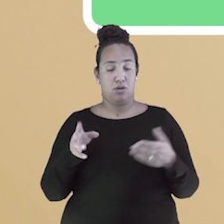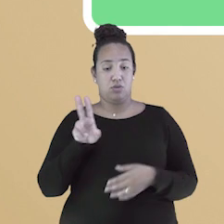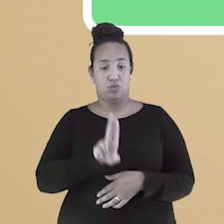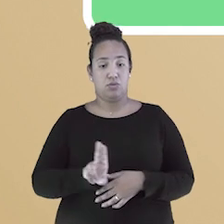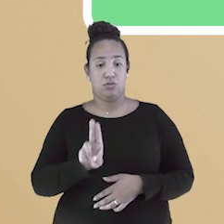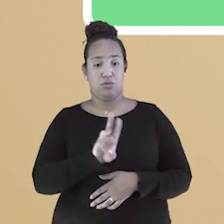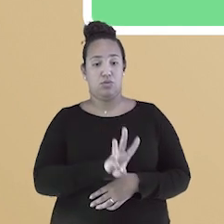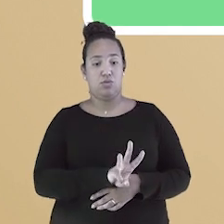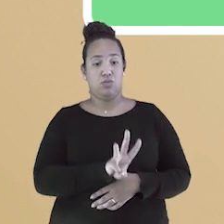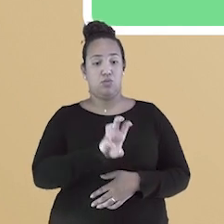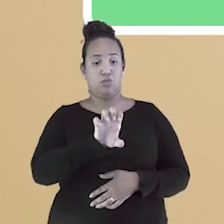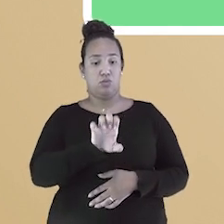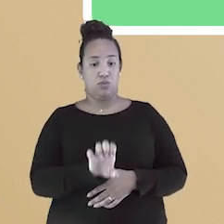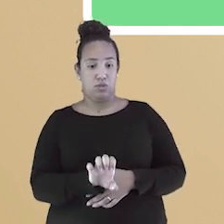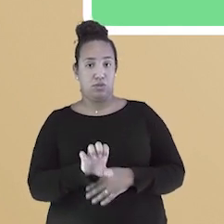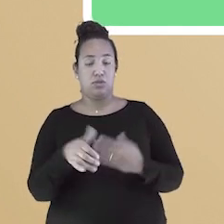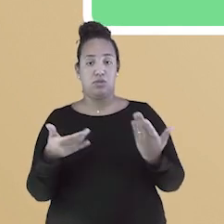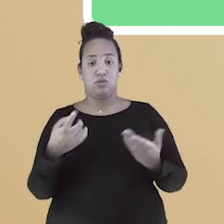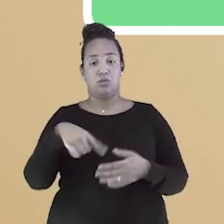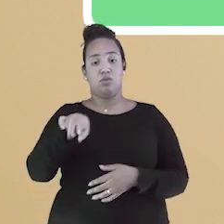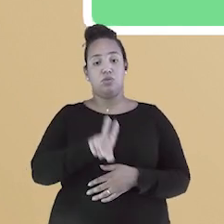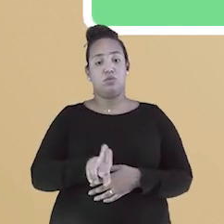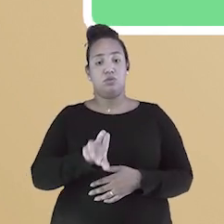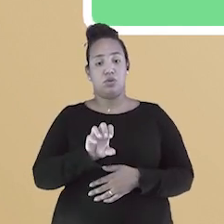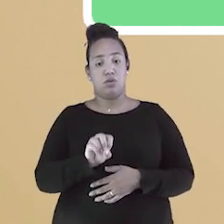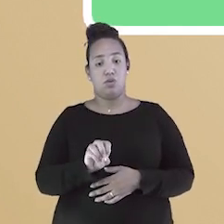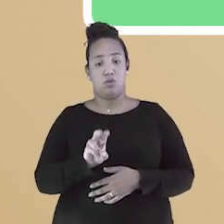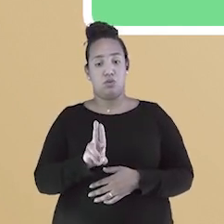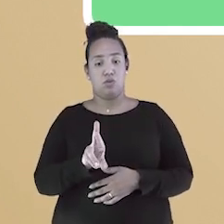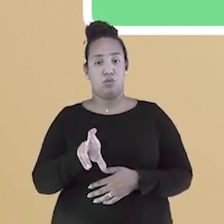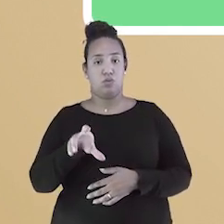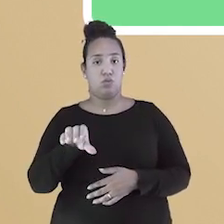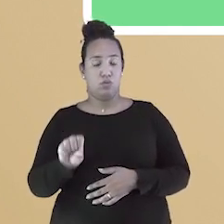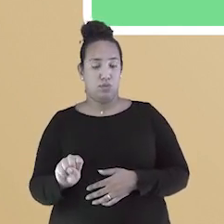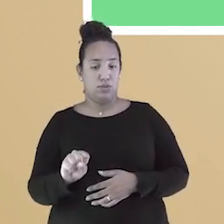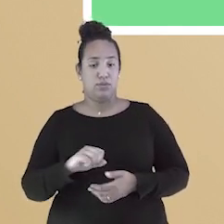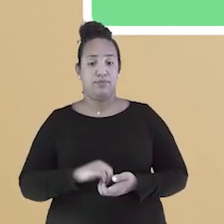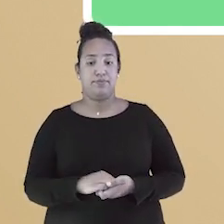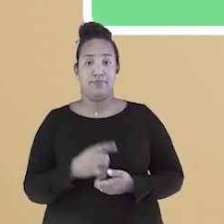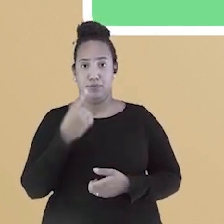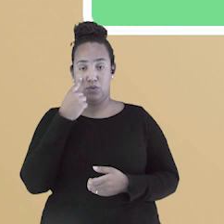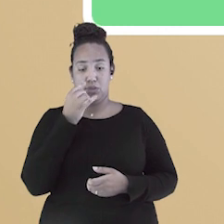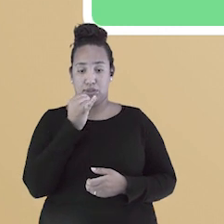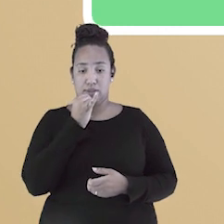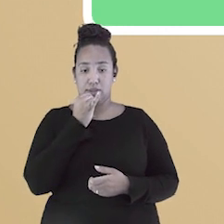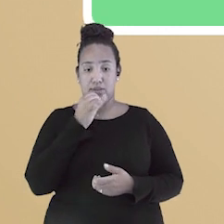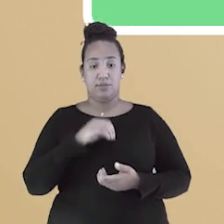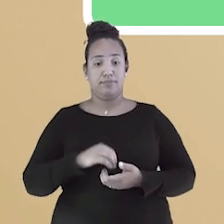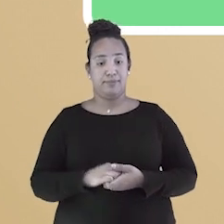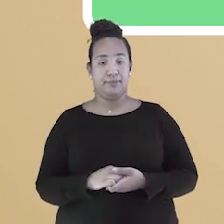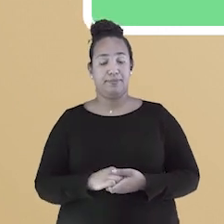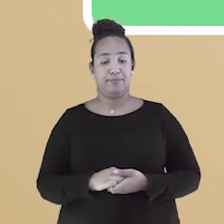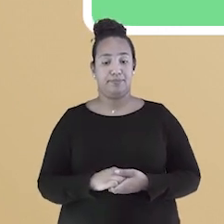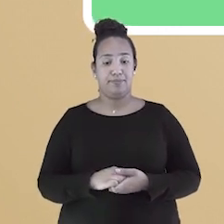ou ours, como acabamos de ver. Neste caso, that is our horse.